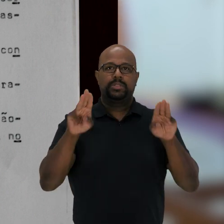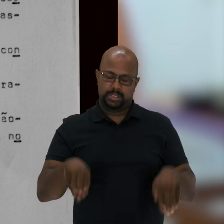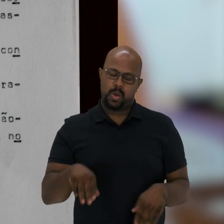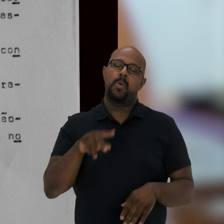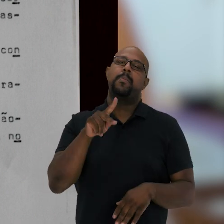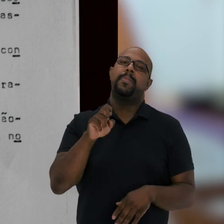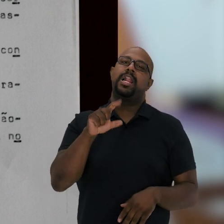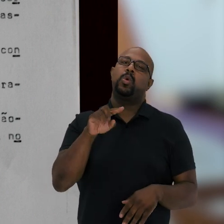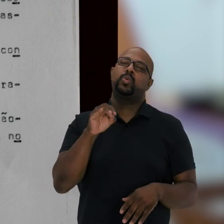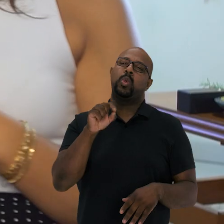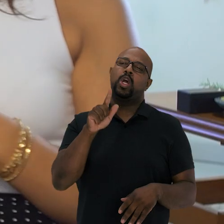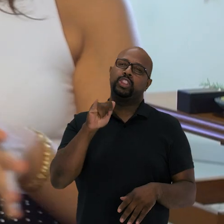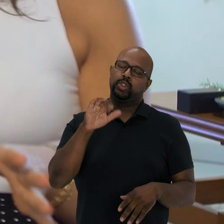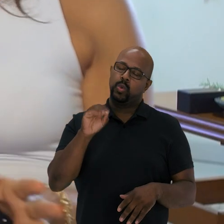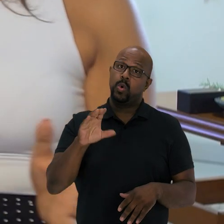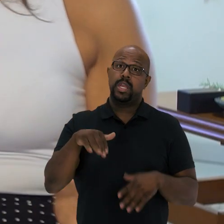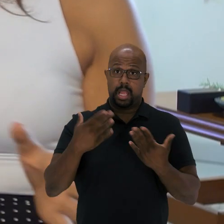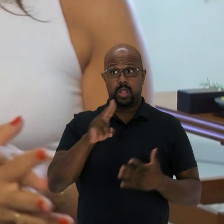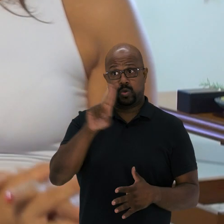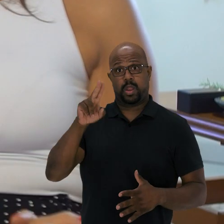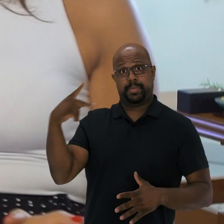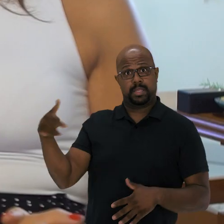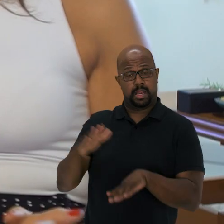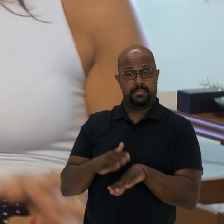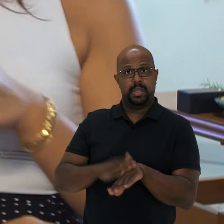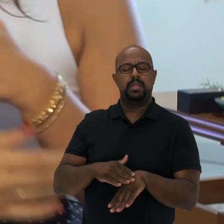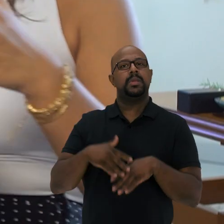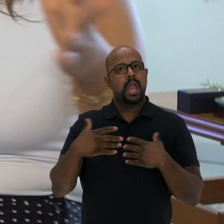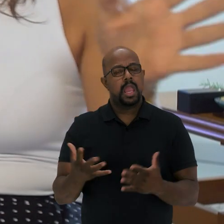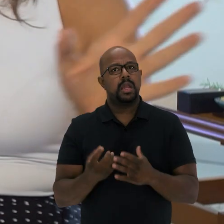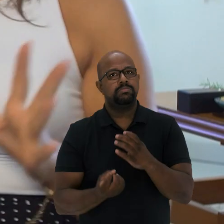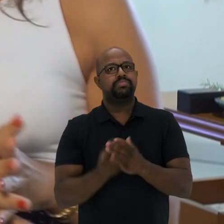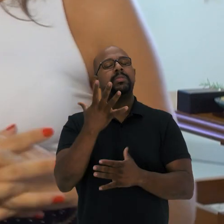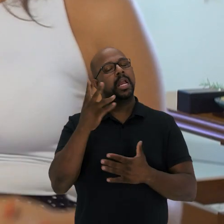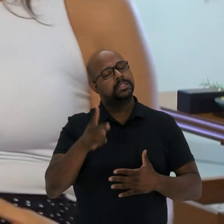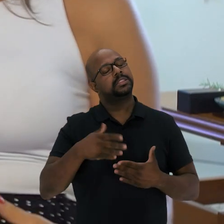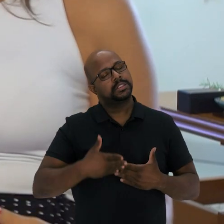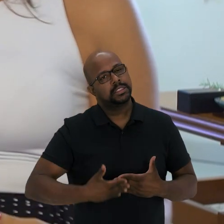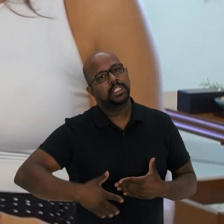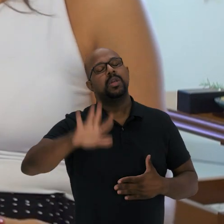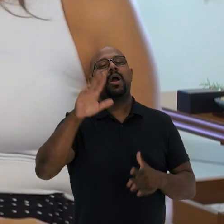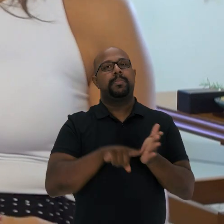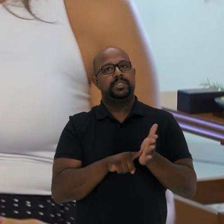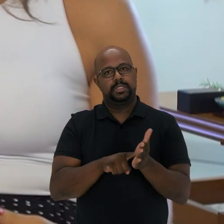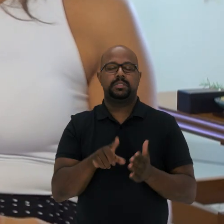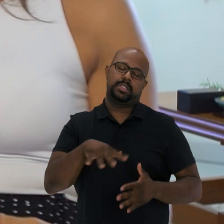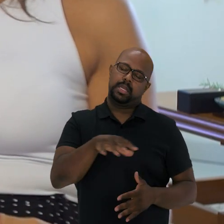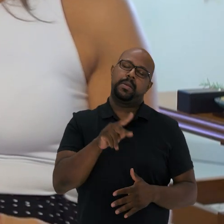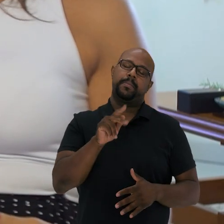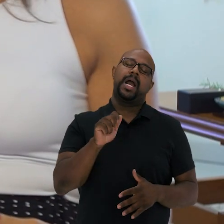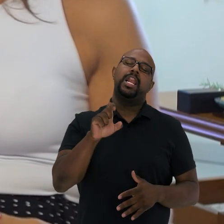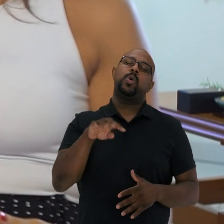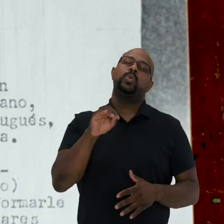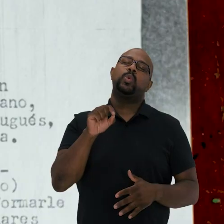Museu Paleontológico, né? E aí dando o nome dele também, e aí daí seguiu a pesquisa em paleontologia